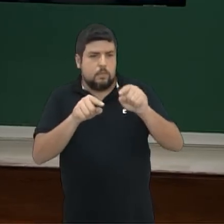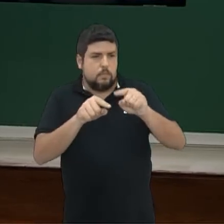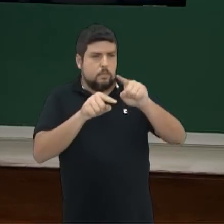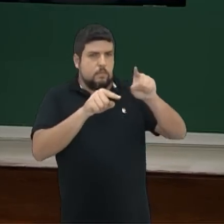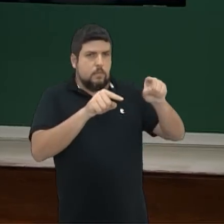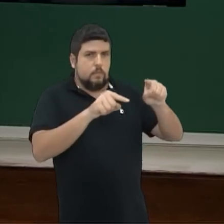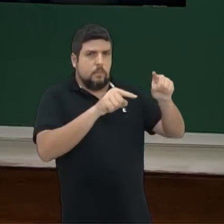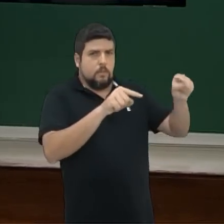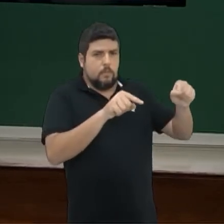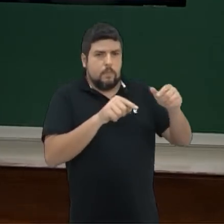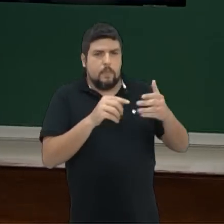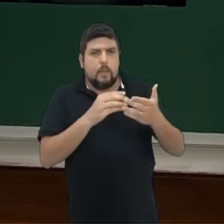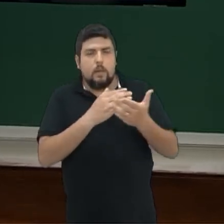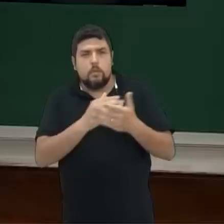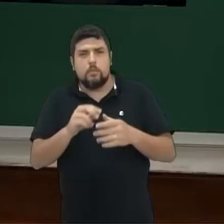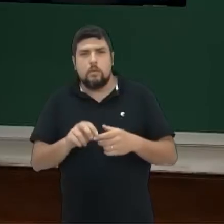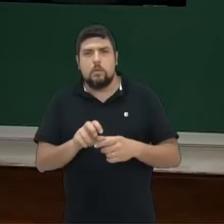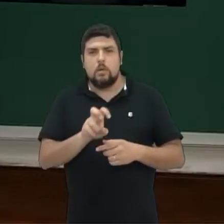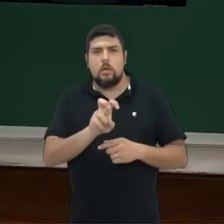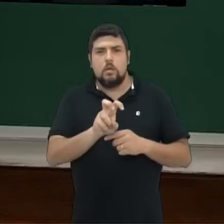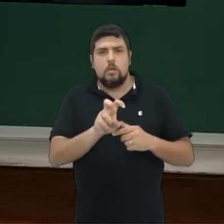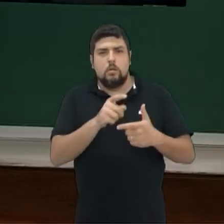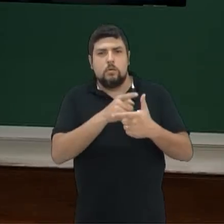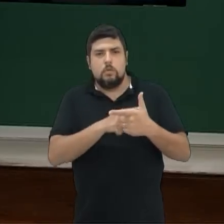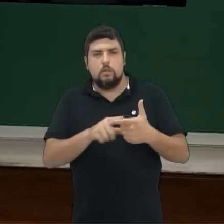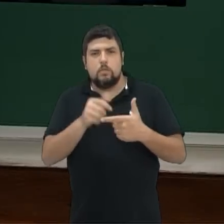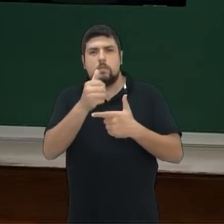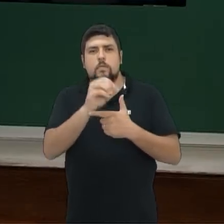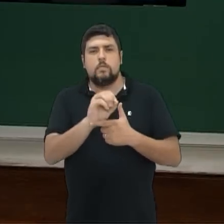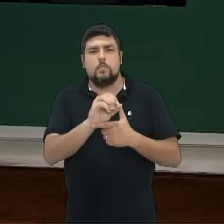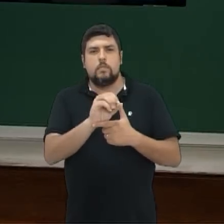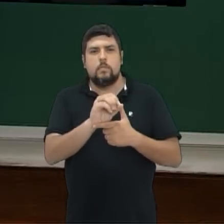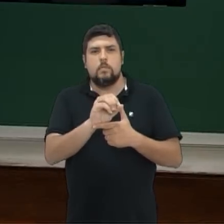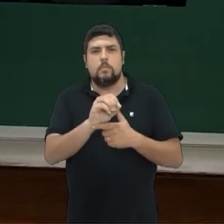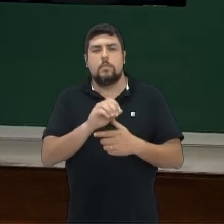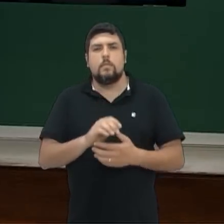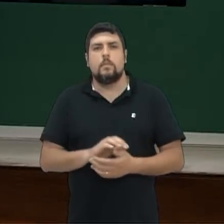para a direita. No caso, 5 divididos por 10. Não pode começar do outro lado.